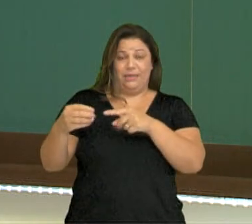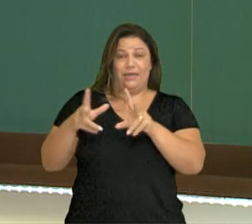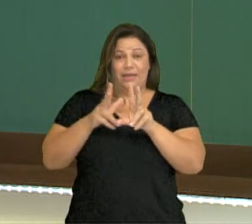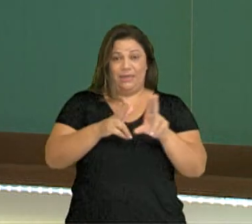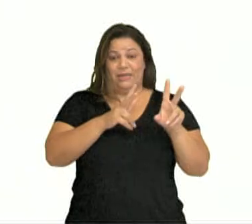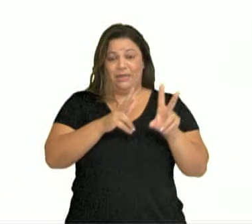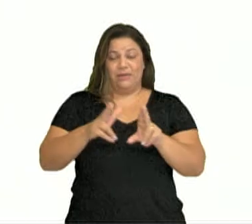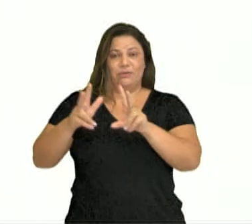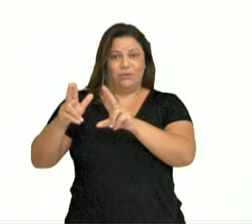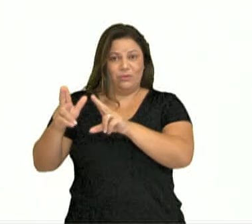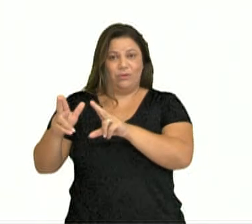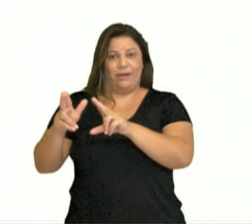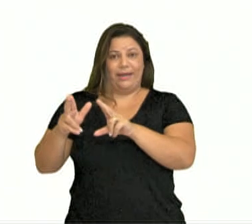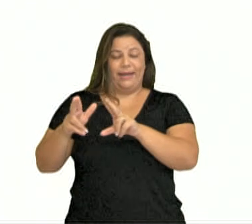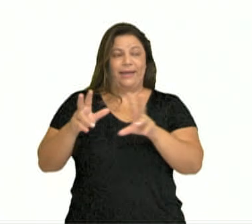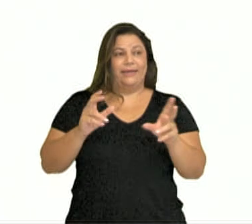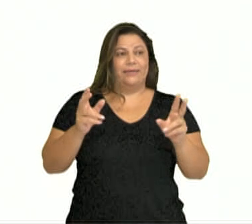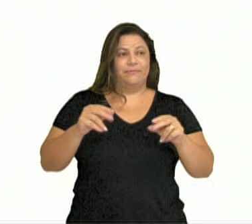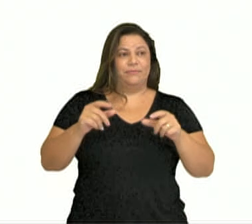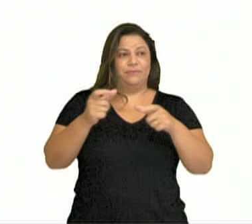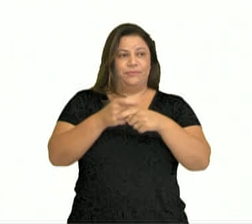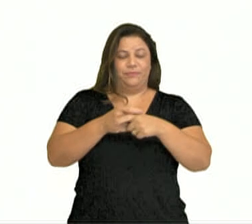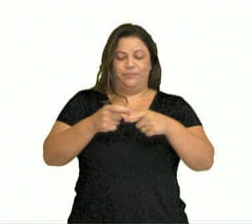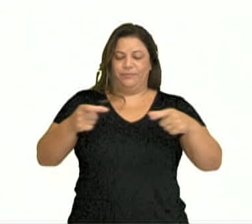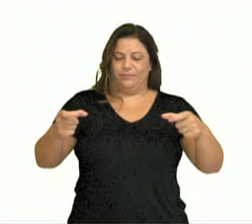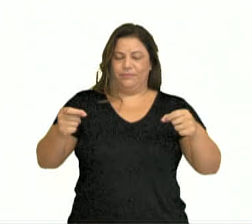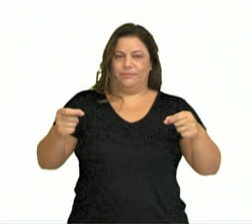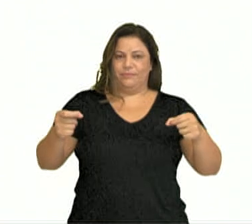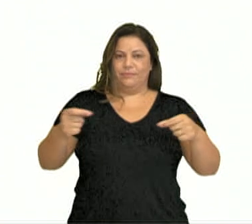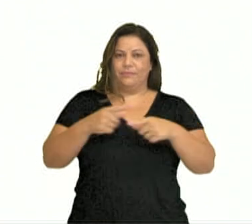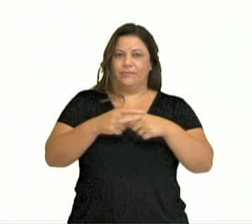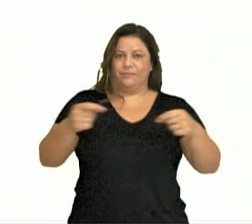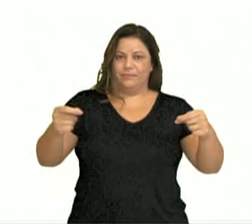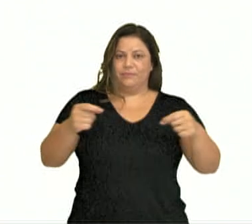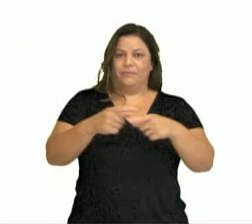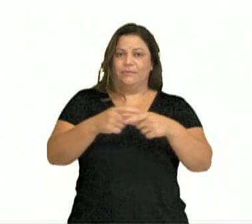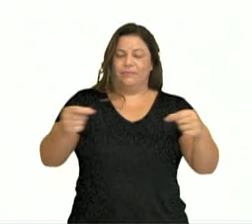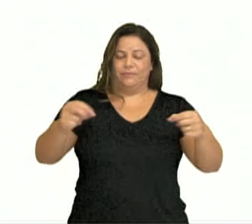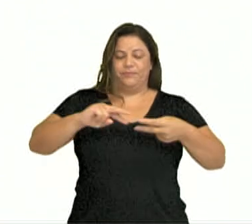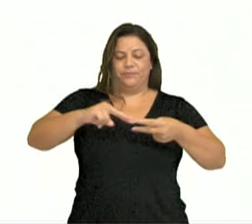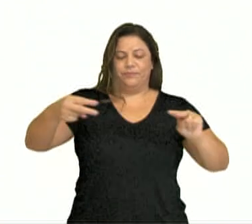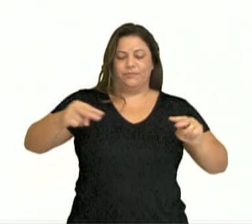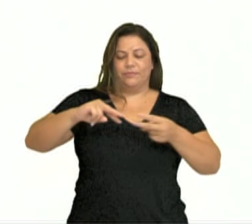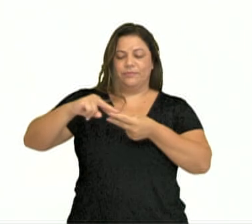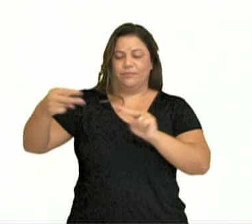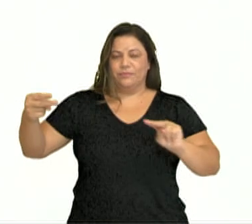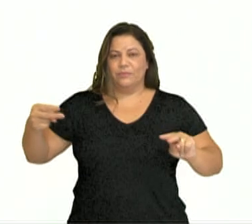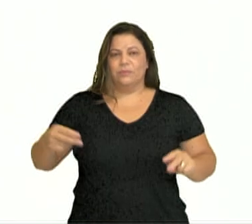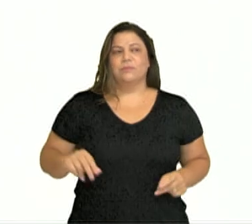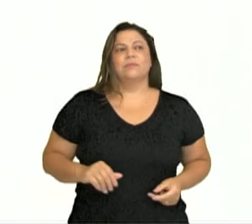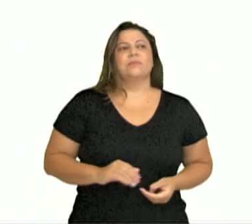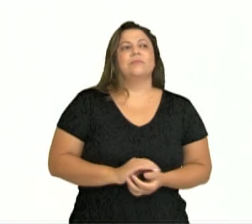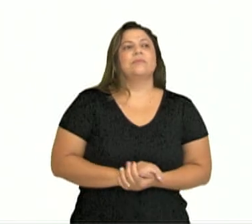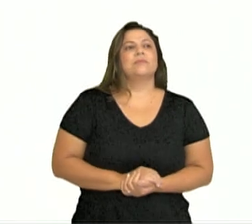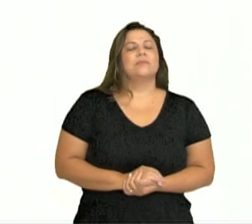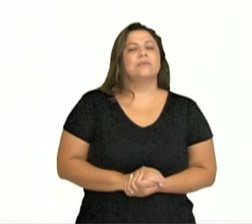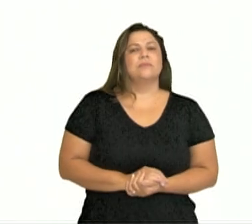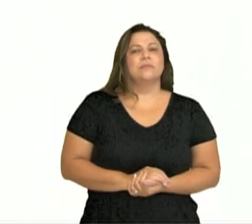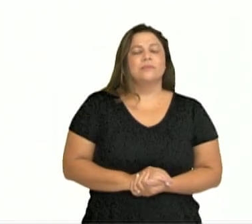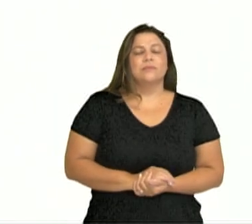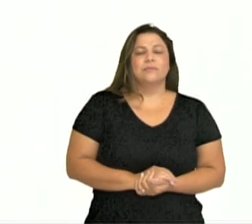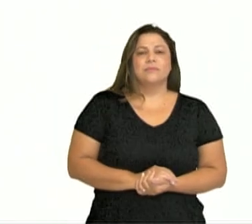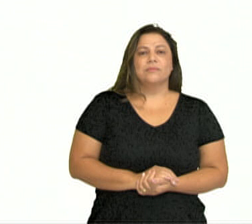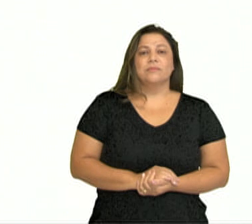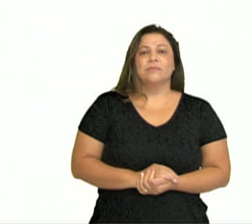na bactéria receptora, que acaba então contendo esse DNA da célula doadora. A nutrição